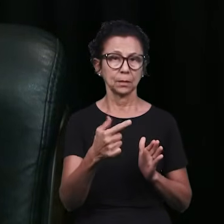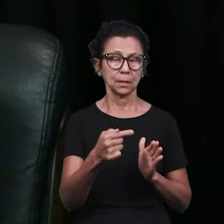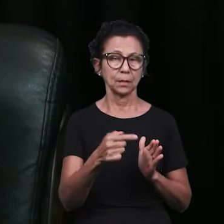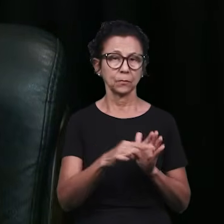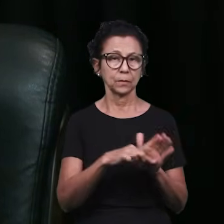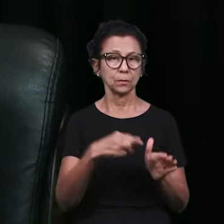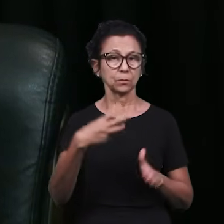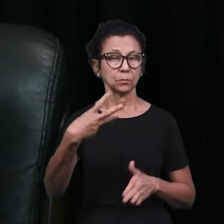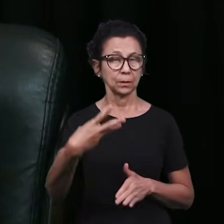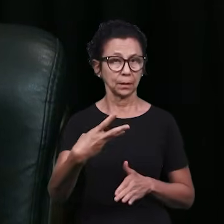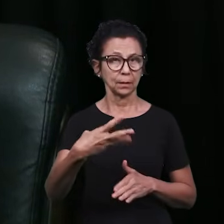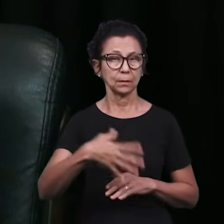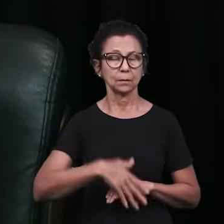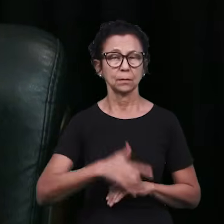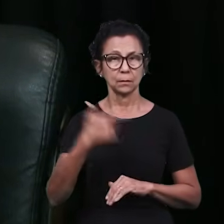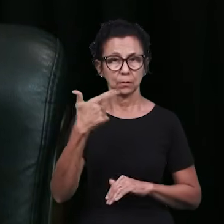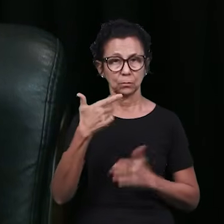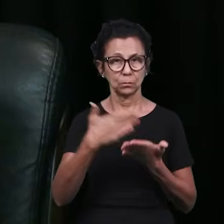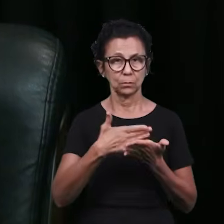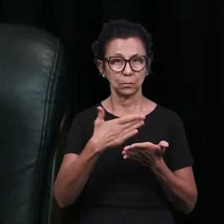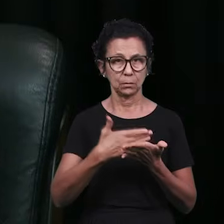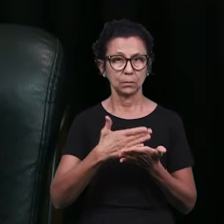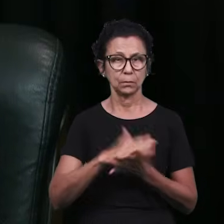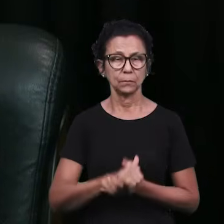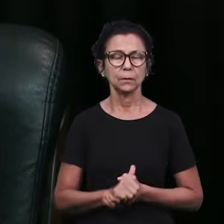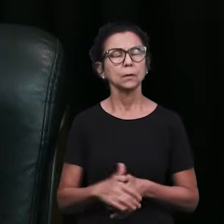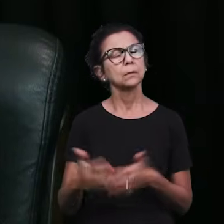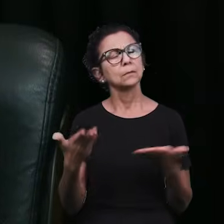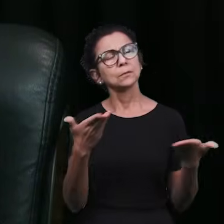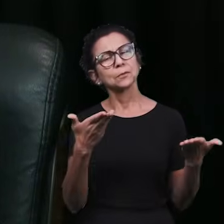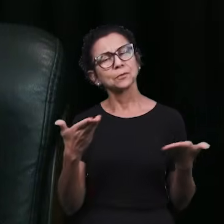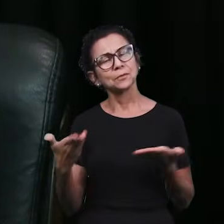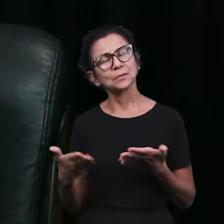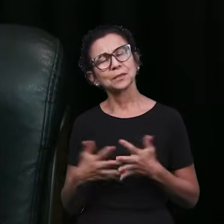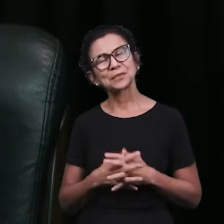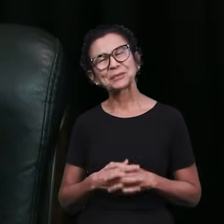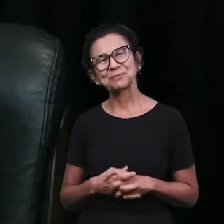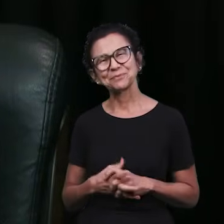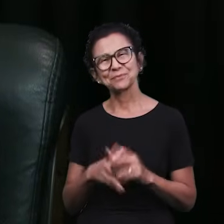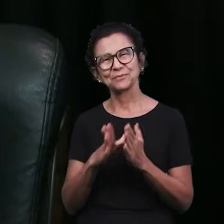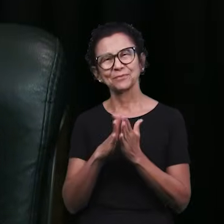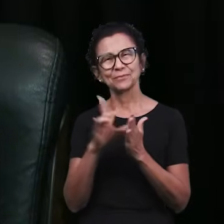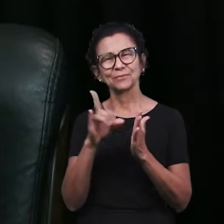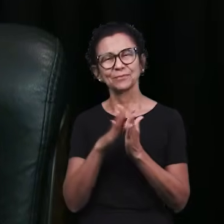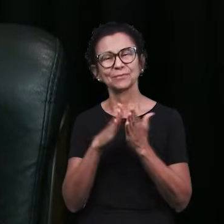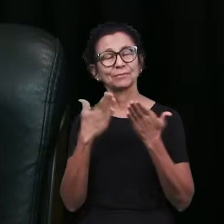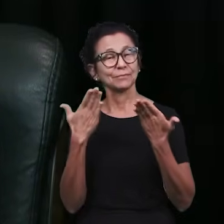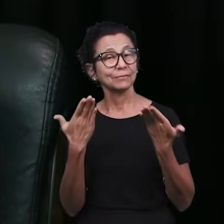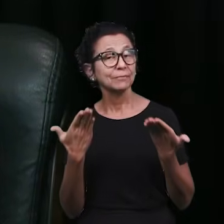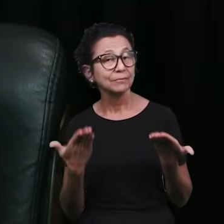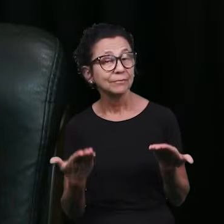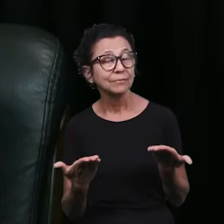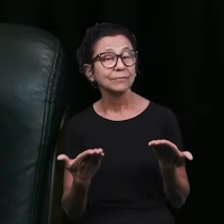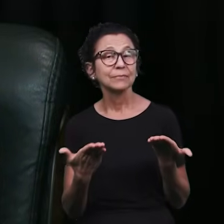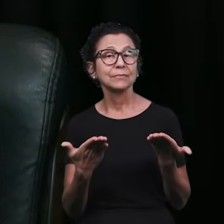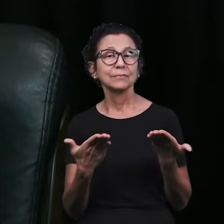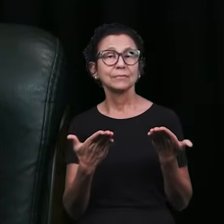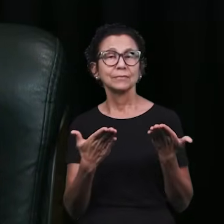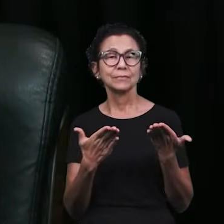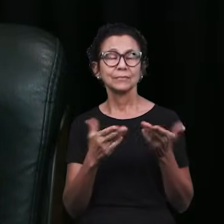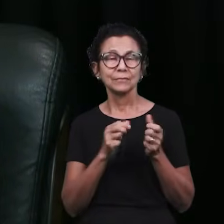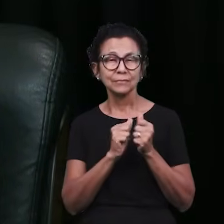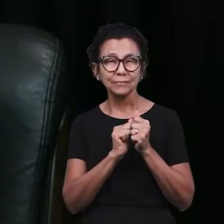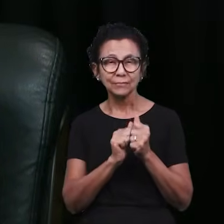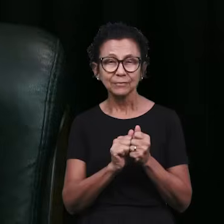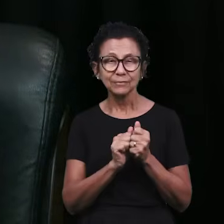versículo 3. Eu convido a você que está participando desse programa para abrir a sua Bíblia e juntos meditarmos